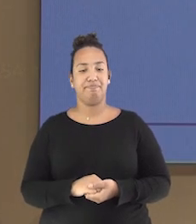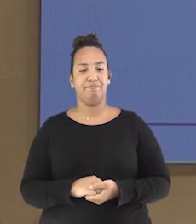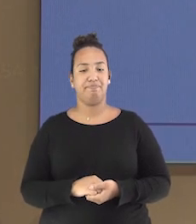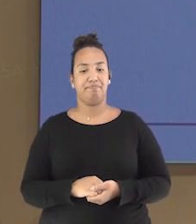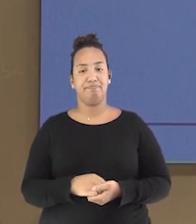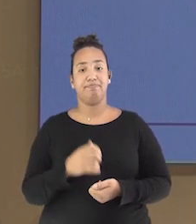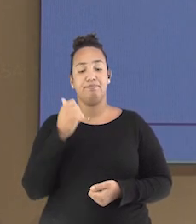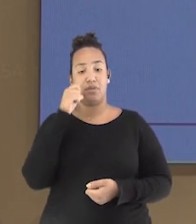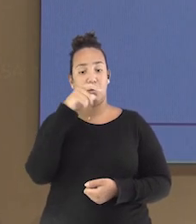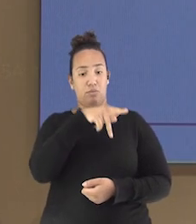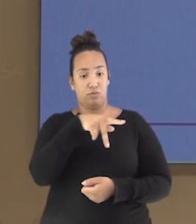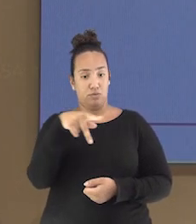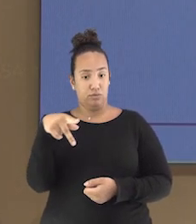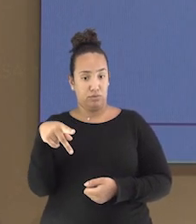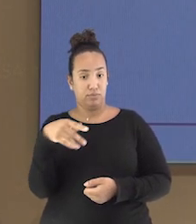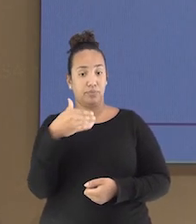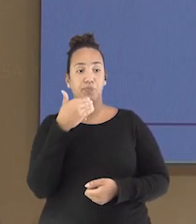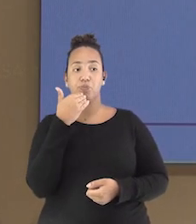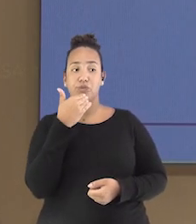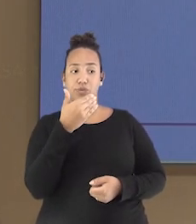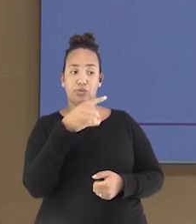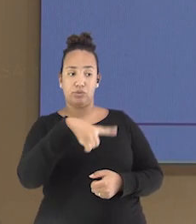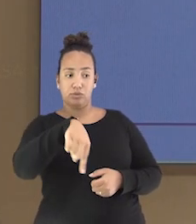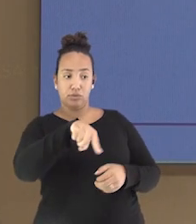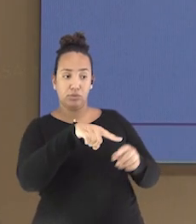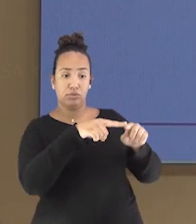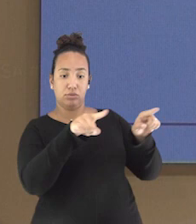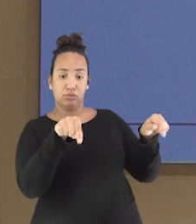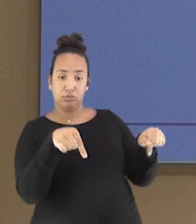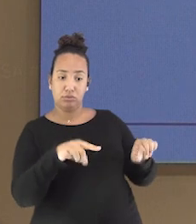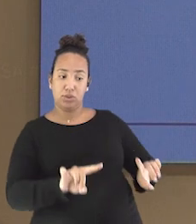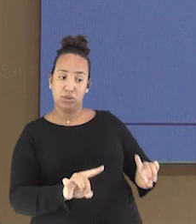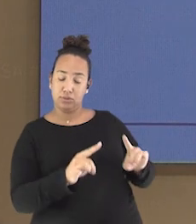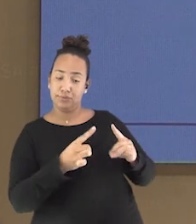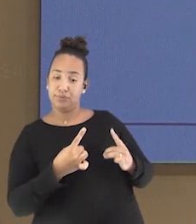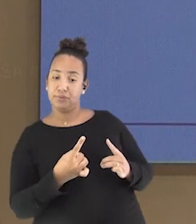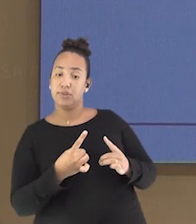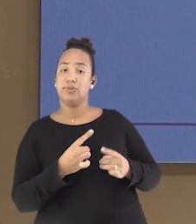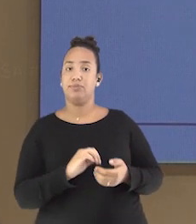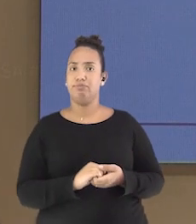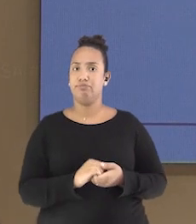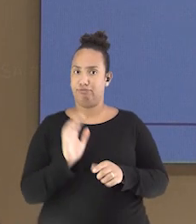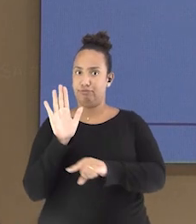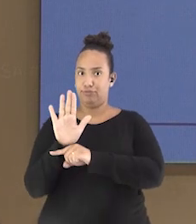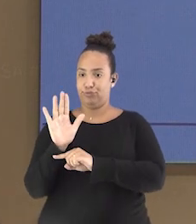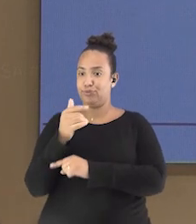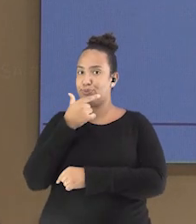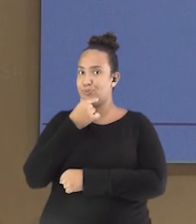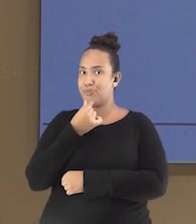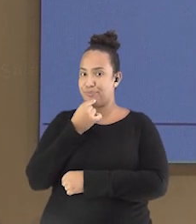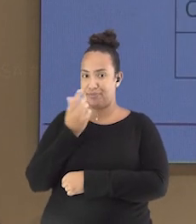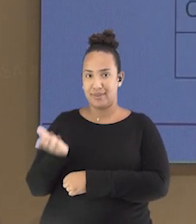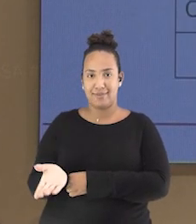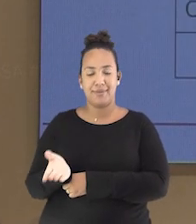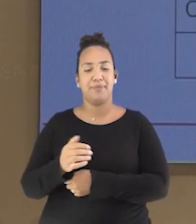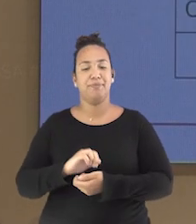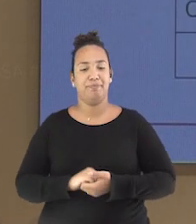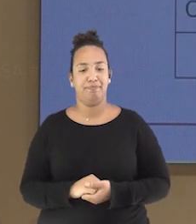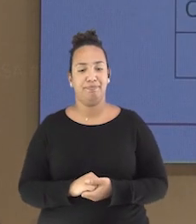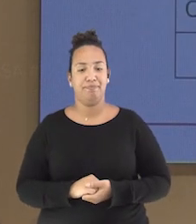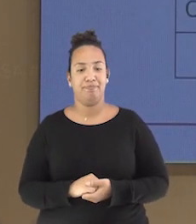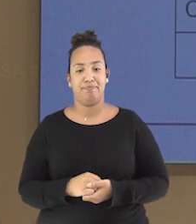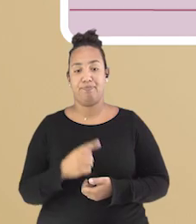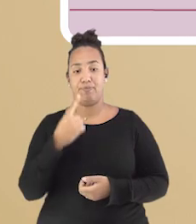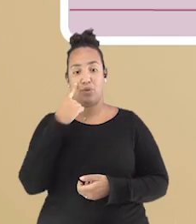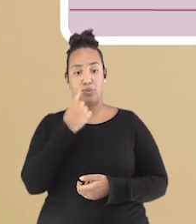João passou um desafio para a turma sobre leitura dos números. Que tal ajudar ele nesse desafio? Faça a leitura